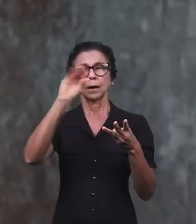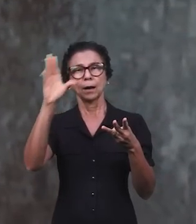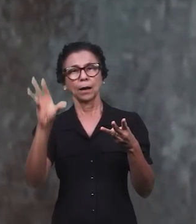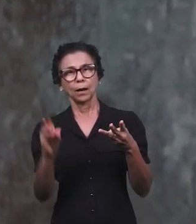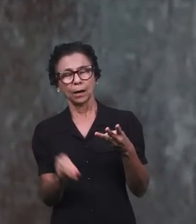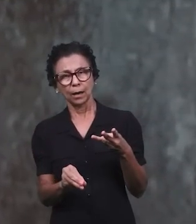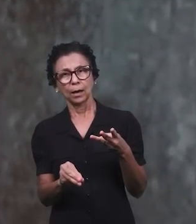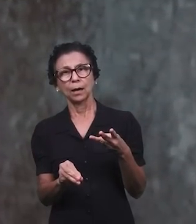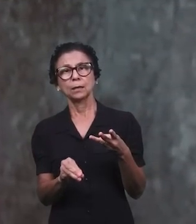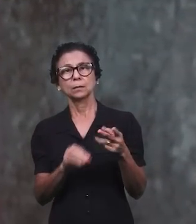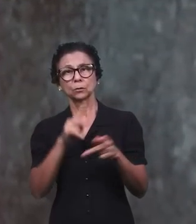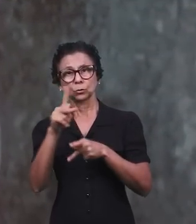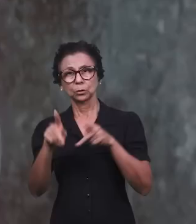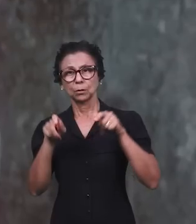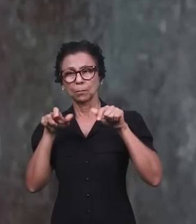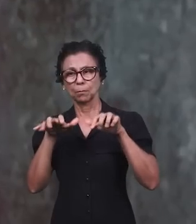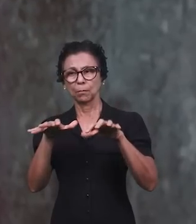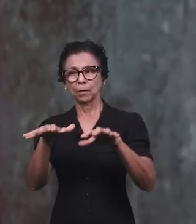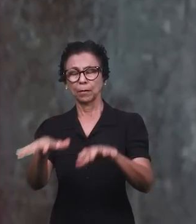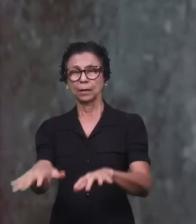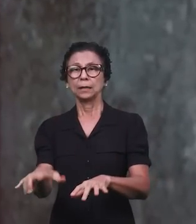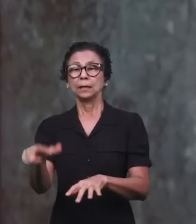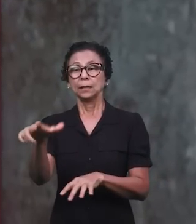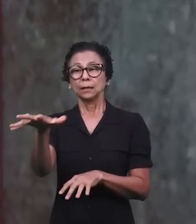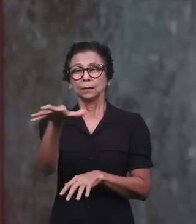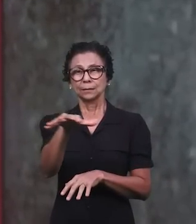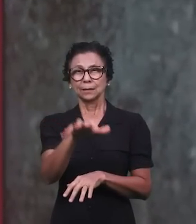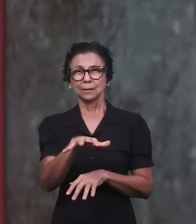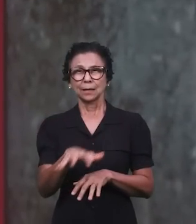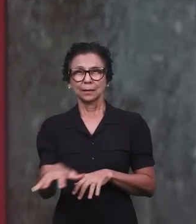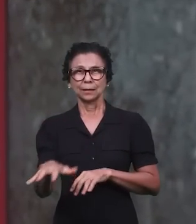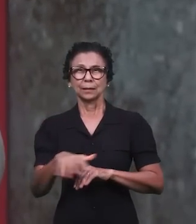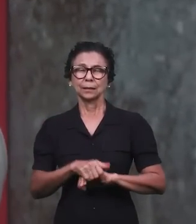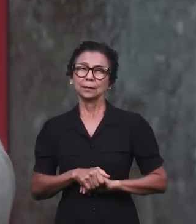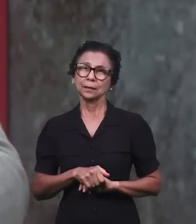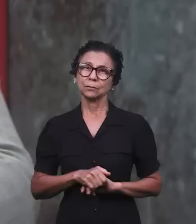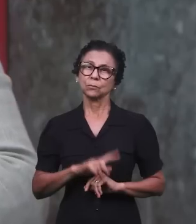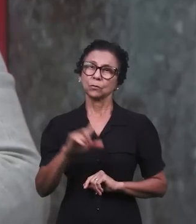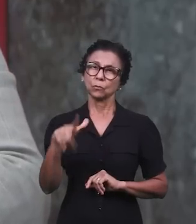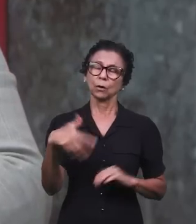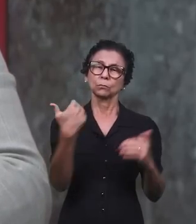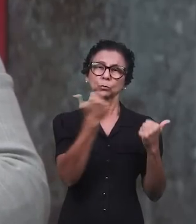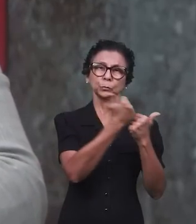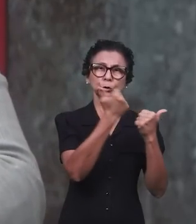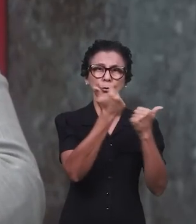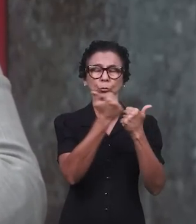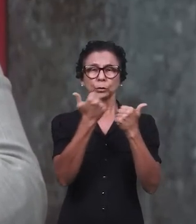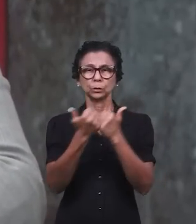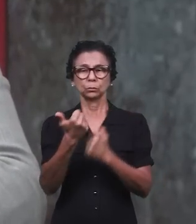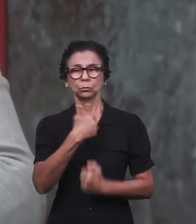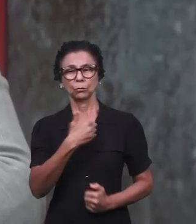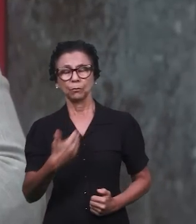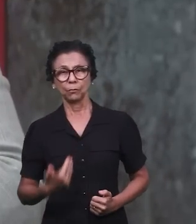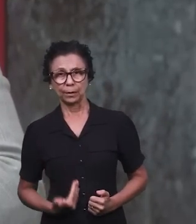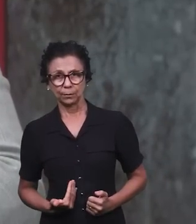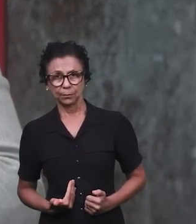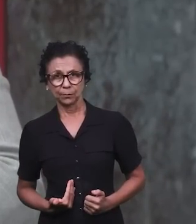E aquele território, com o passar dos anos, vai passar por sucessivas dominações. E aí no século